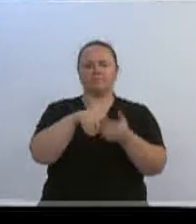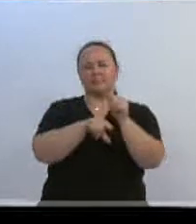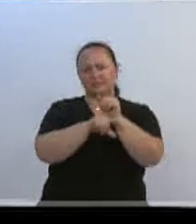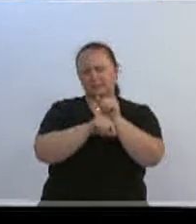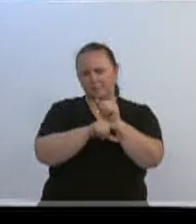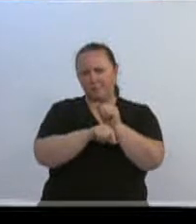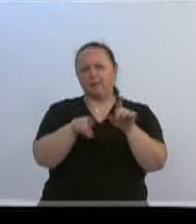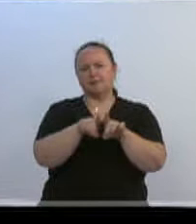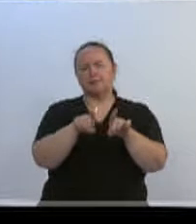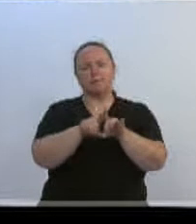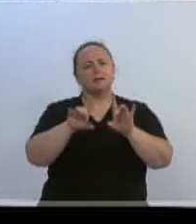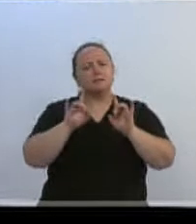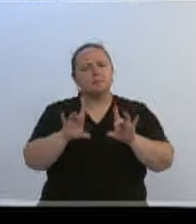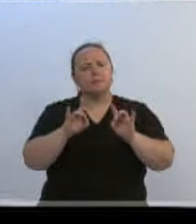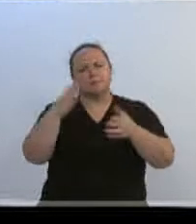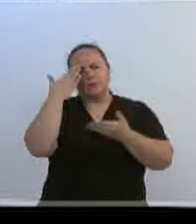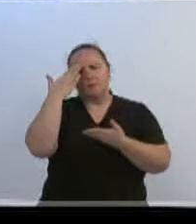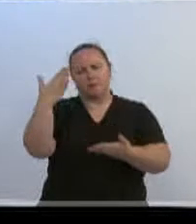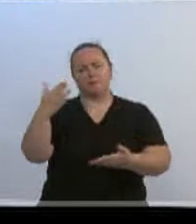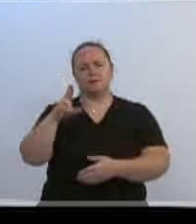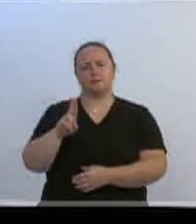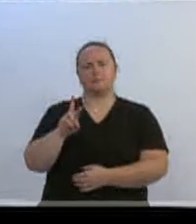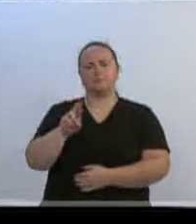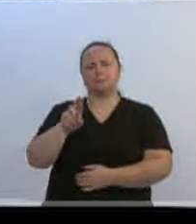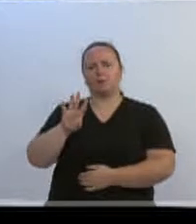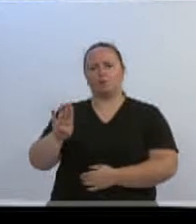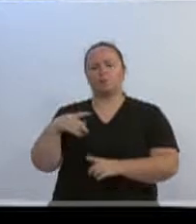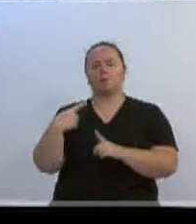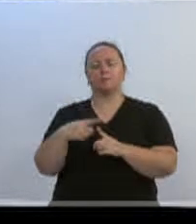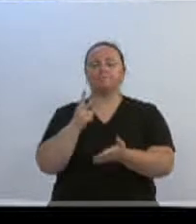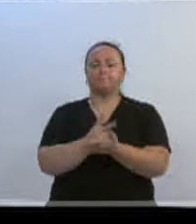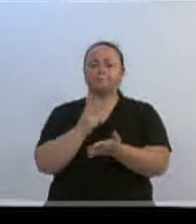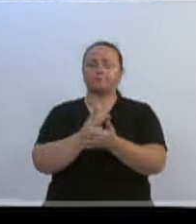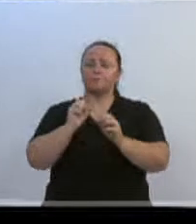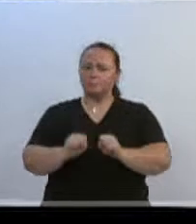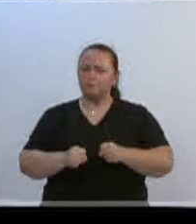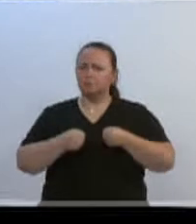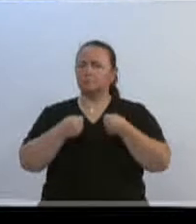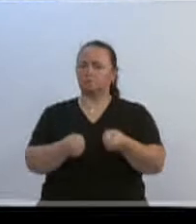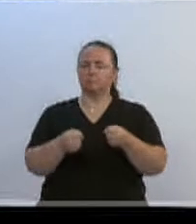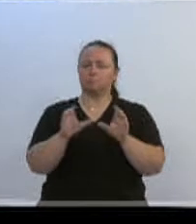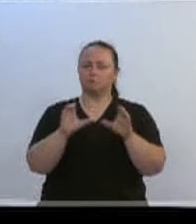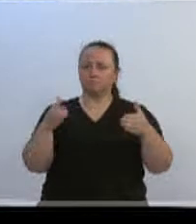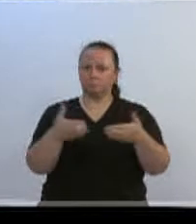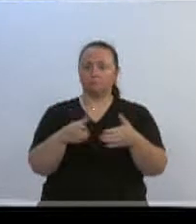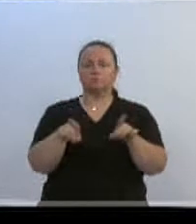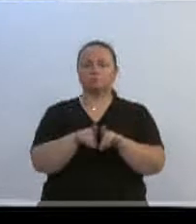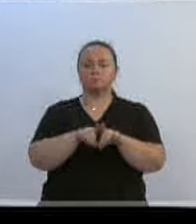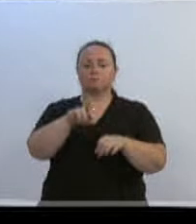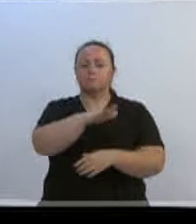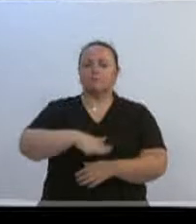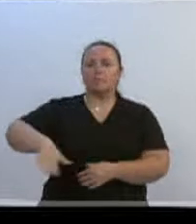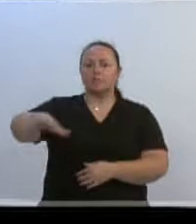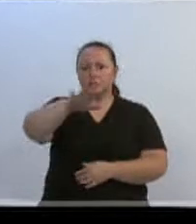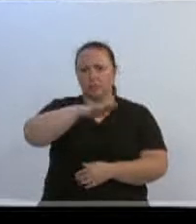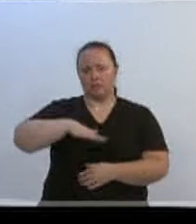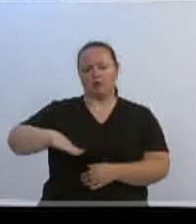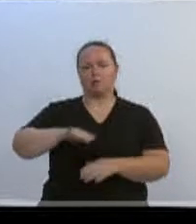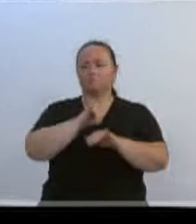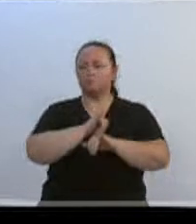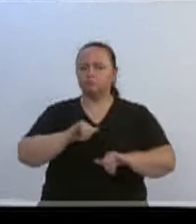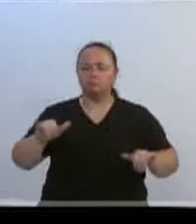em especial o pessoal da urbe que não mede esforços para ajudar essa comunidade e todas as comunidades da cidade e dizer que